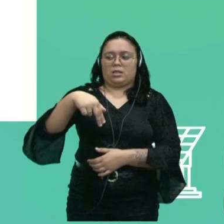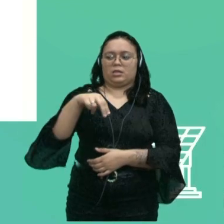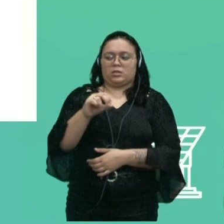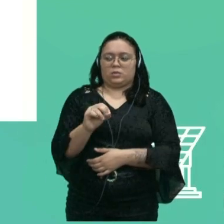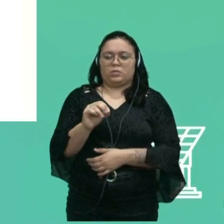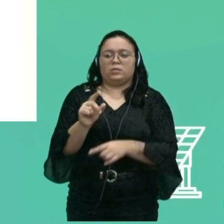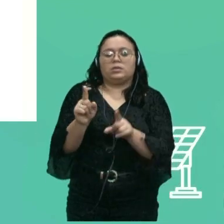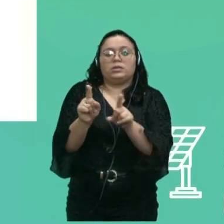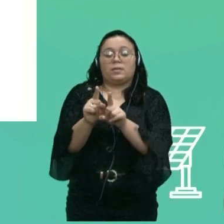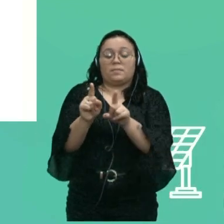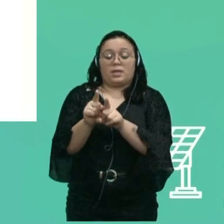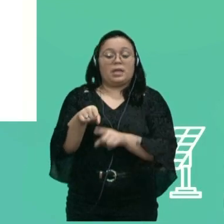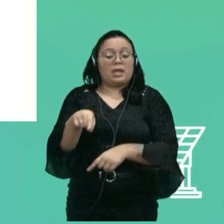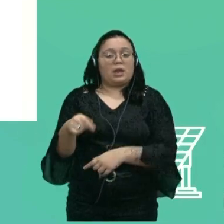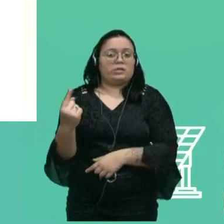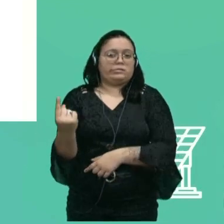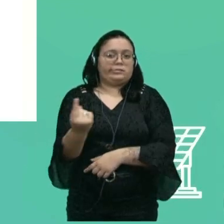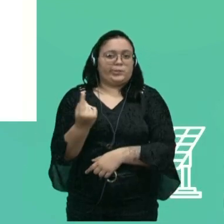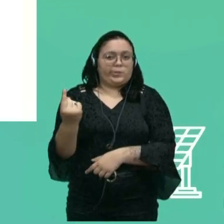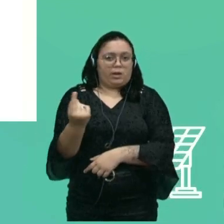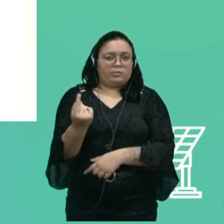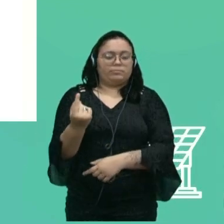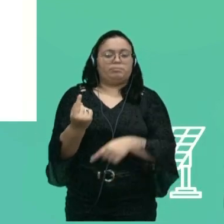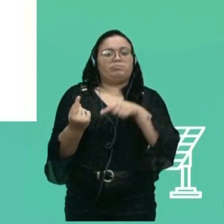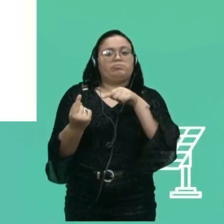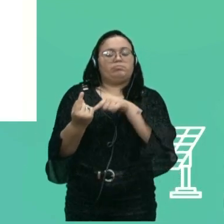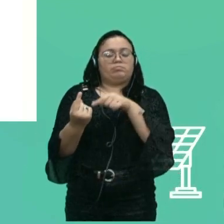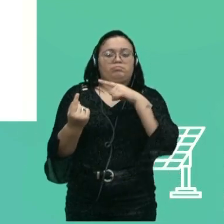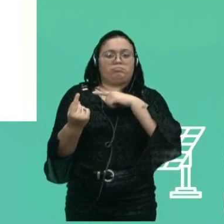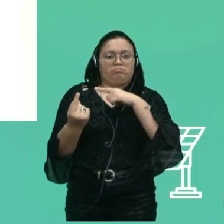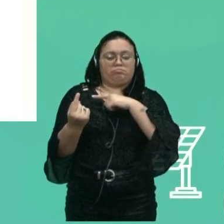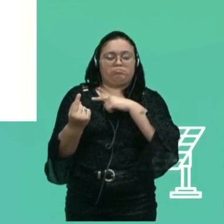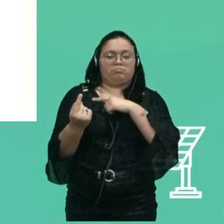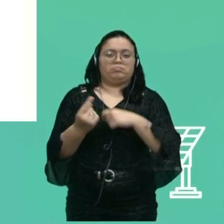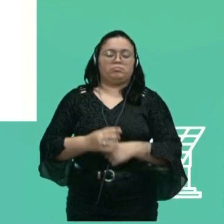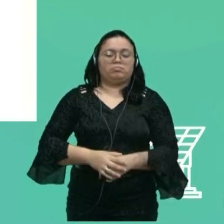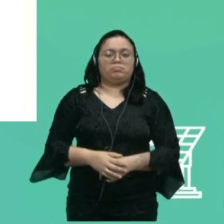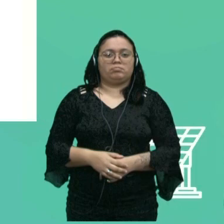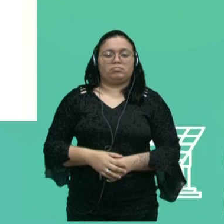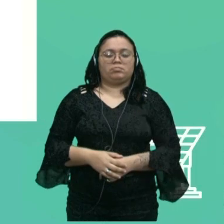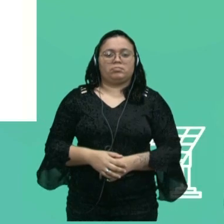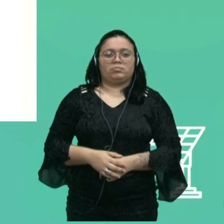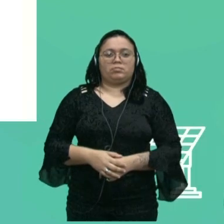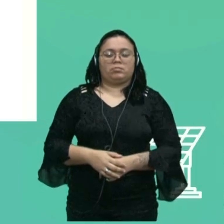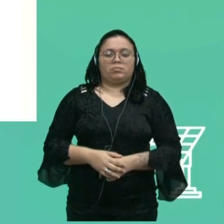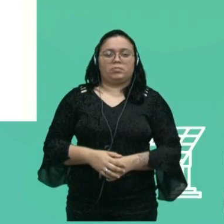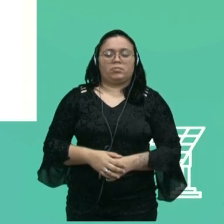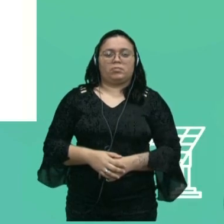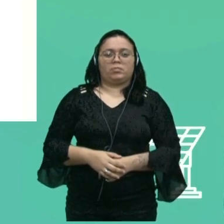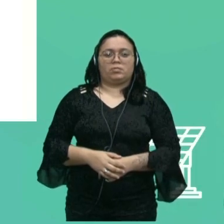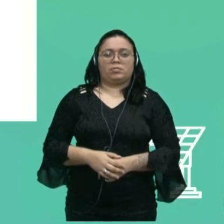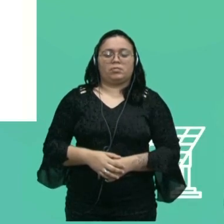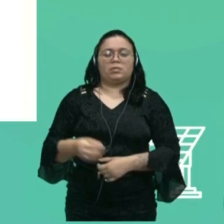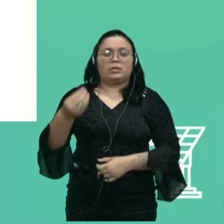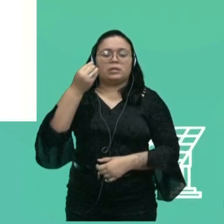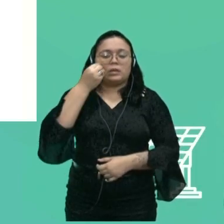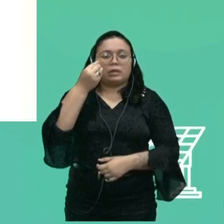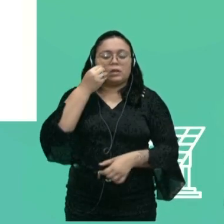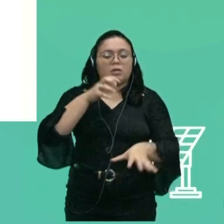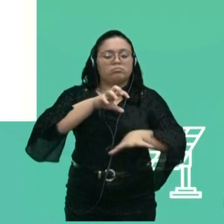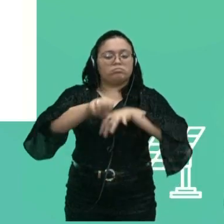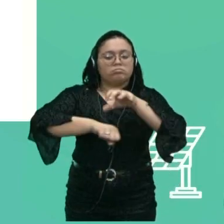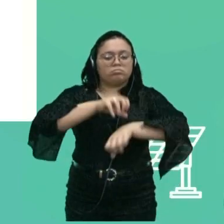mais singulares. Bom, as intenções da companhia são avançar no conhecimento